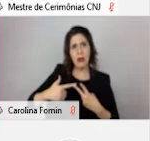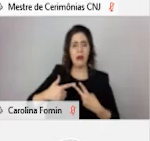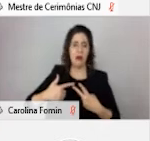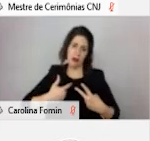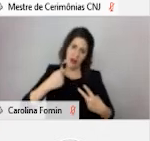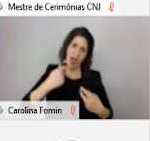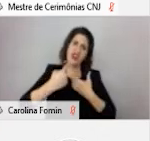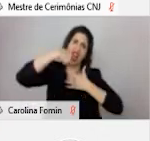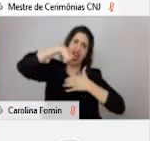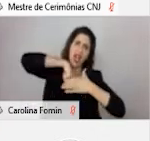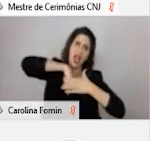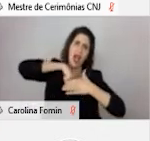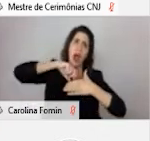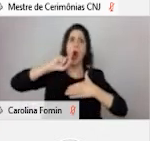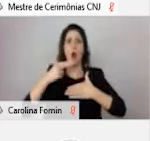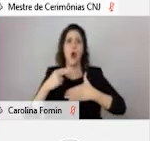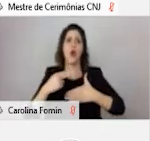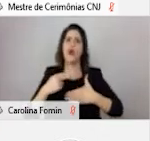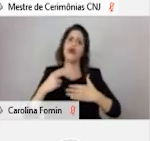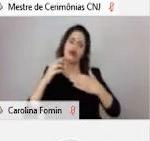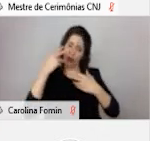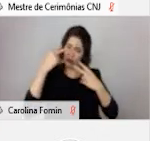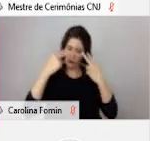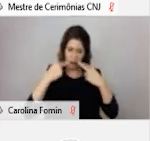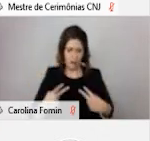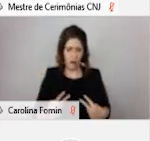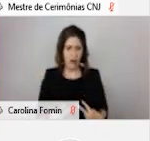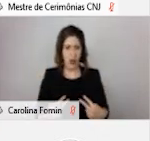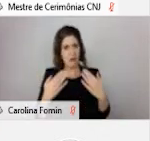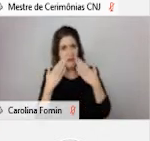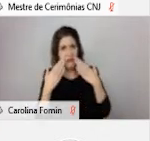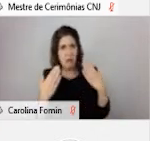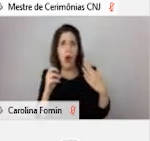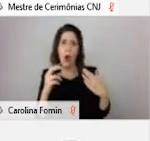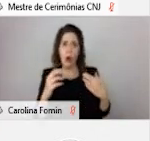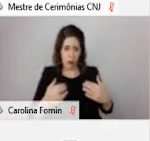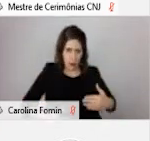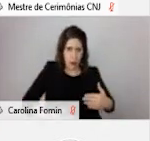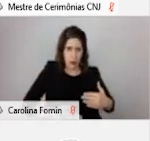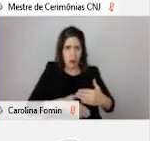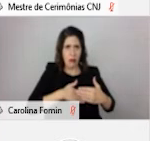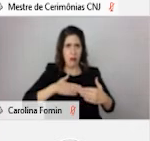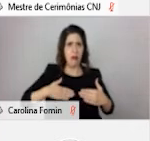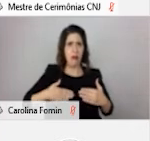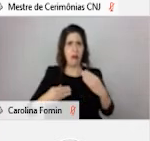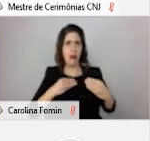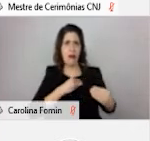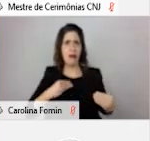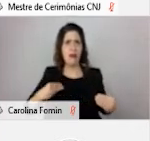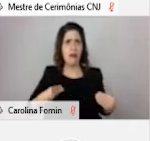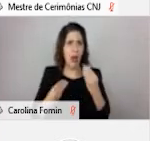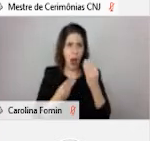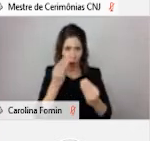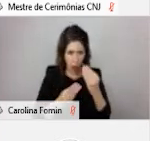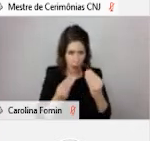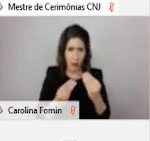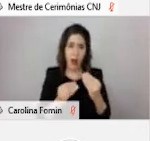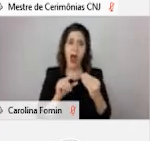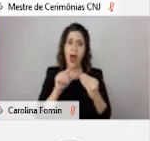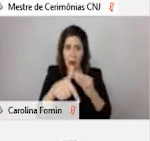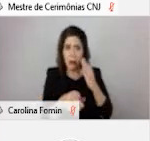invasivas, ou simplesmente você pode fazer um exame ali no consultório, você pode chegar aos diagnósticos prováveis e,